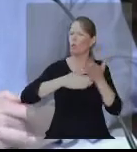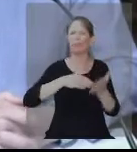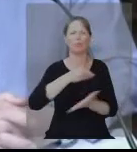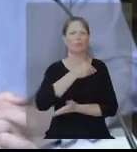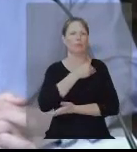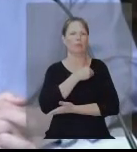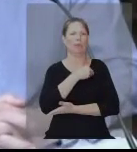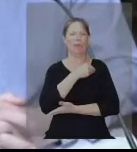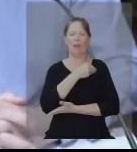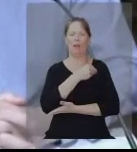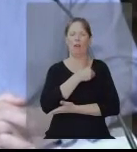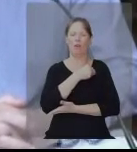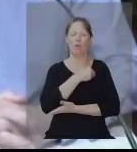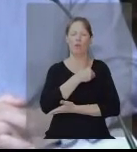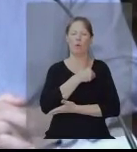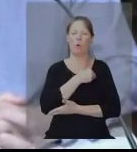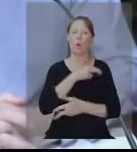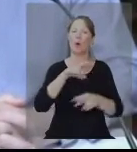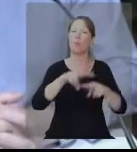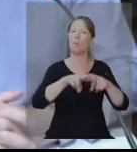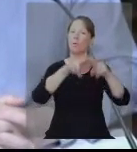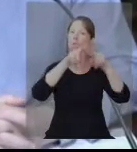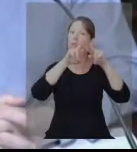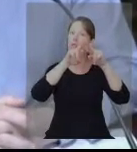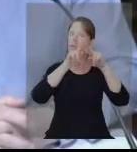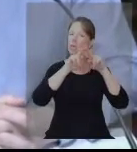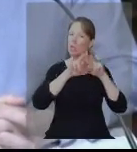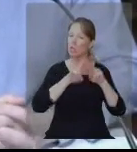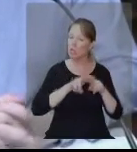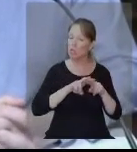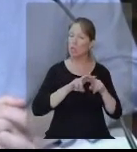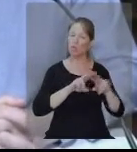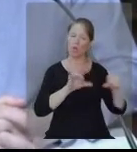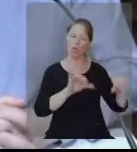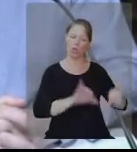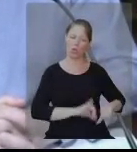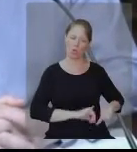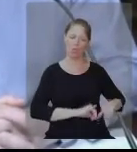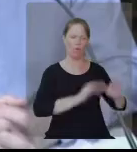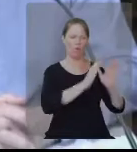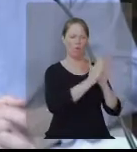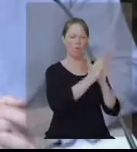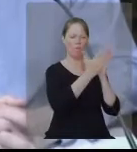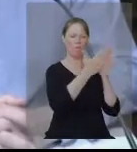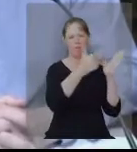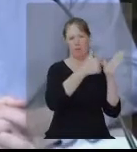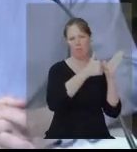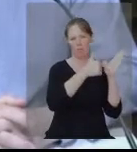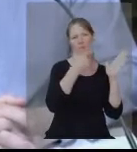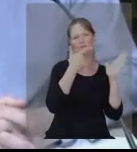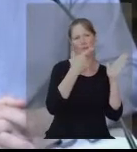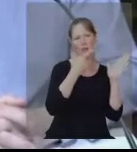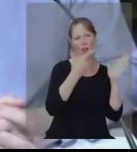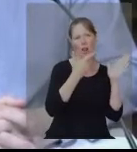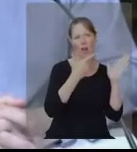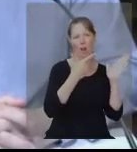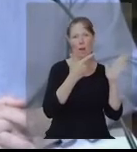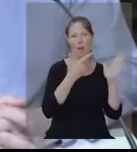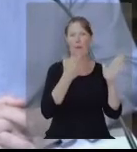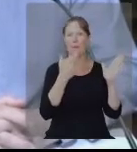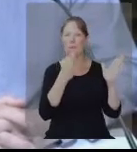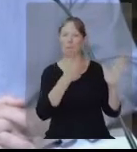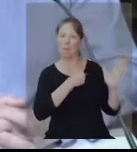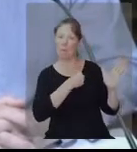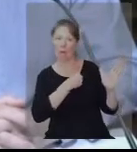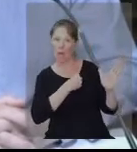esse pecado. E com isso, ao sofrer por isso, porque biblicamente é assim, quem peca tem